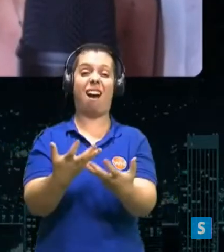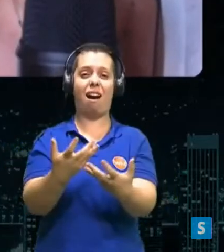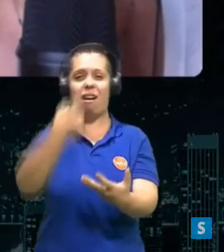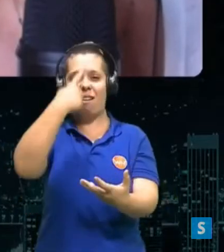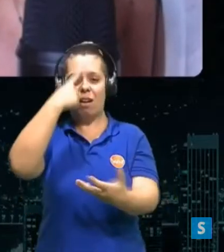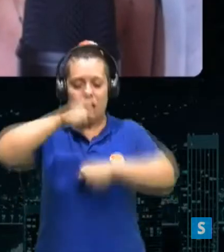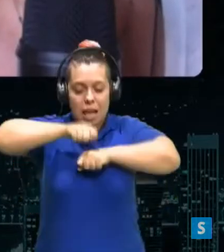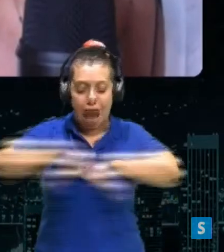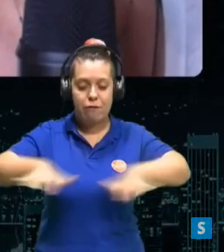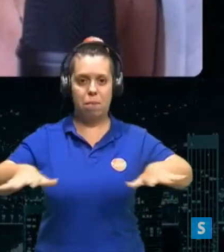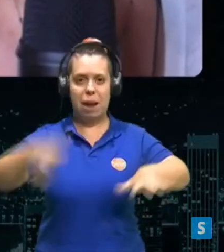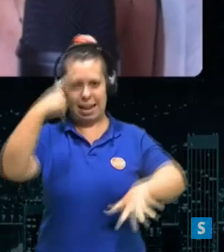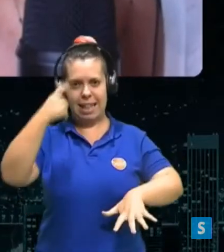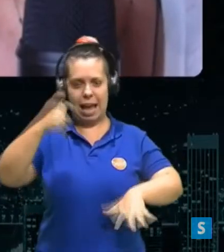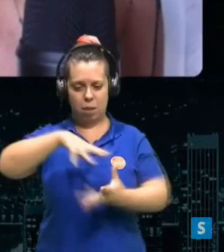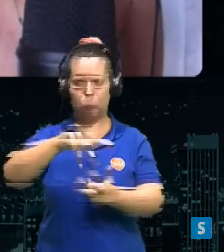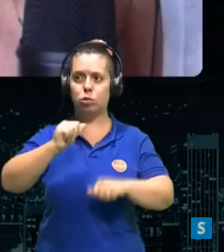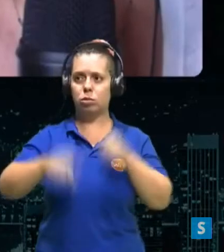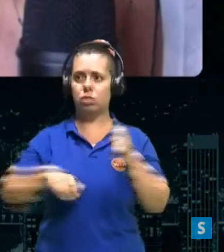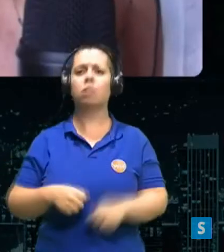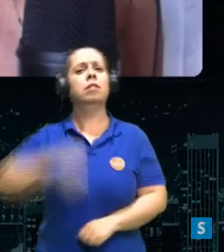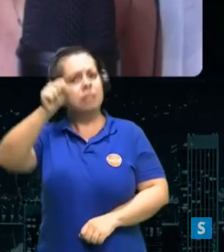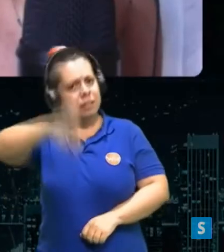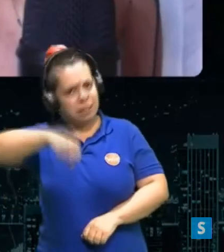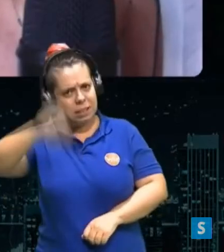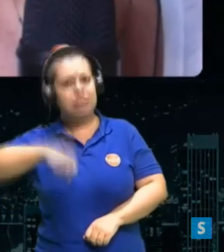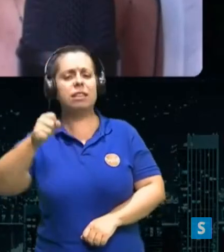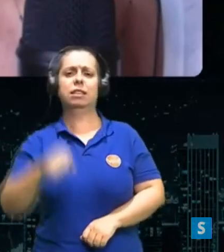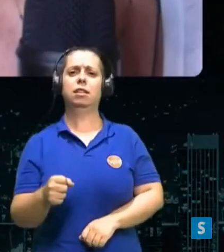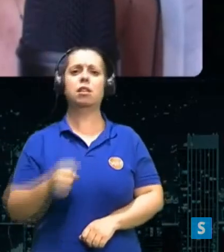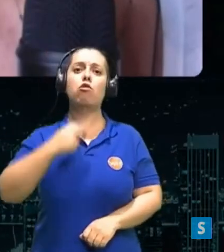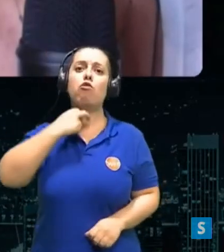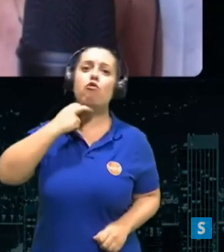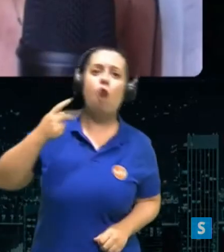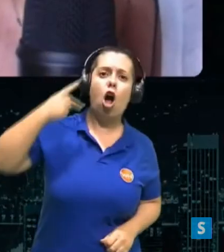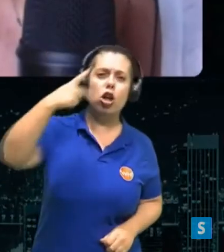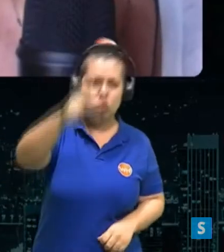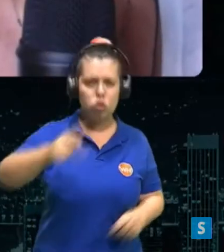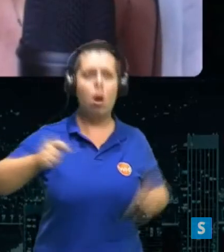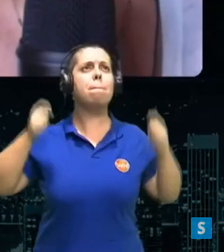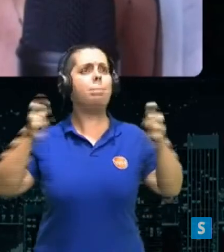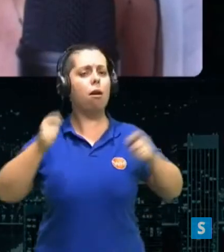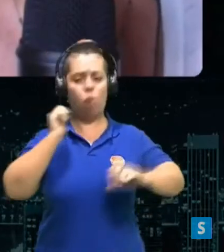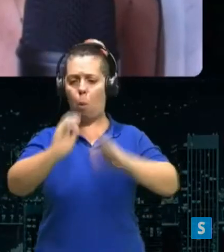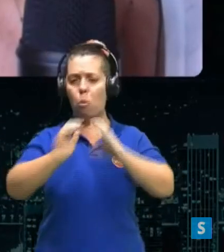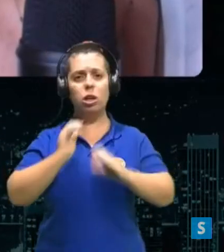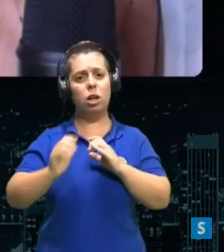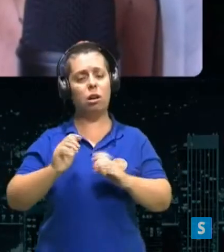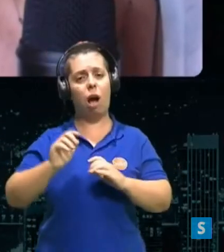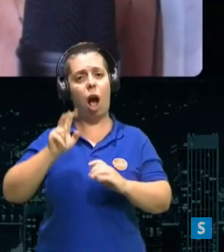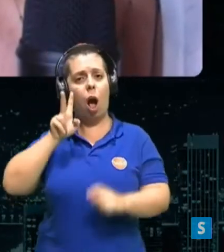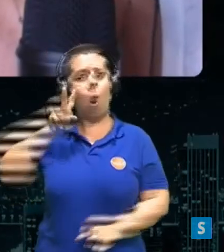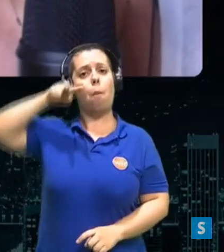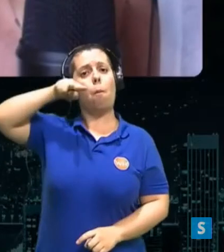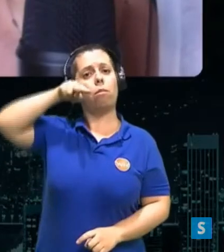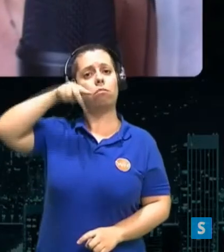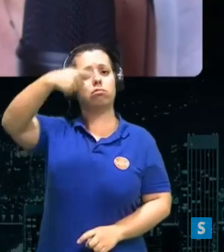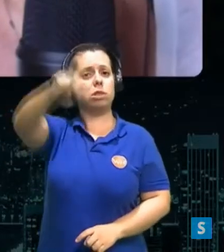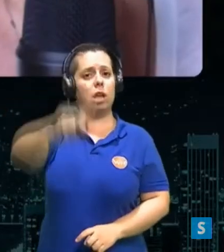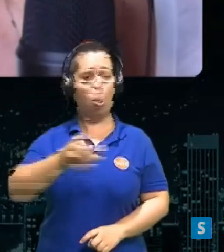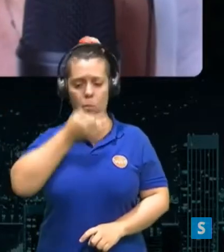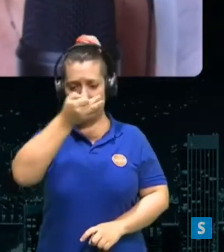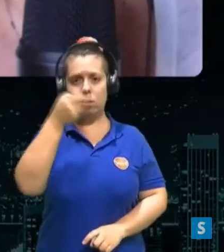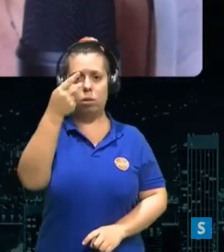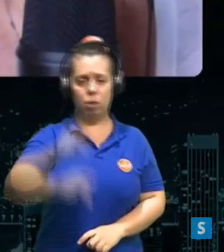reverberar isso sim use a sua voz usa sua voz para comunicar a sua perspectiva quanto